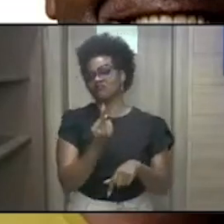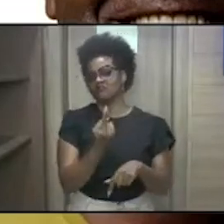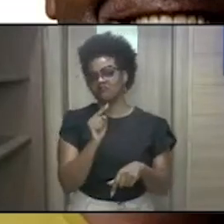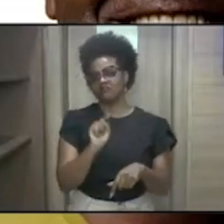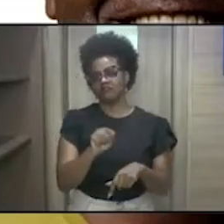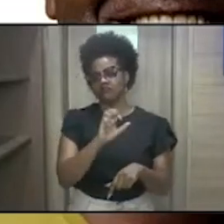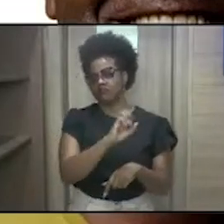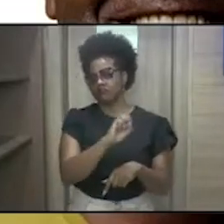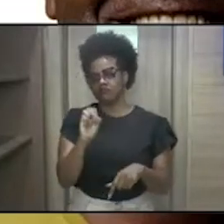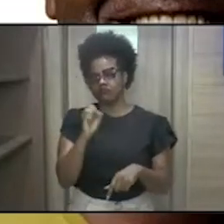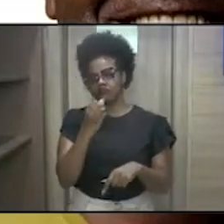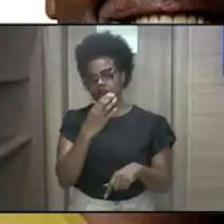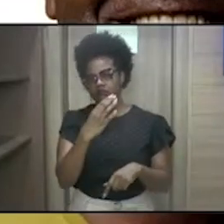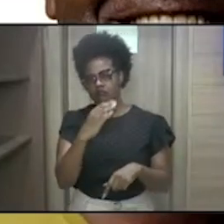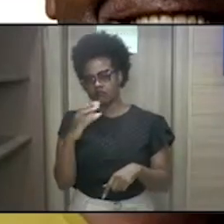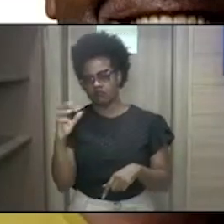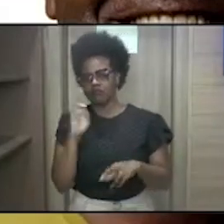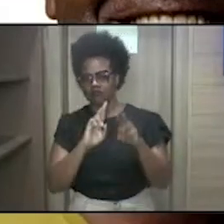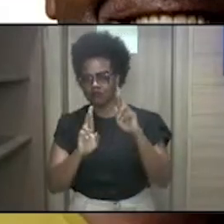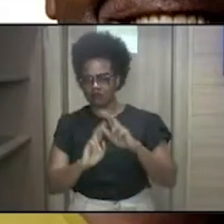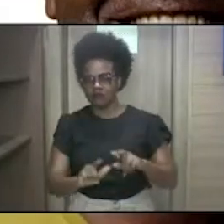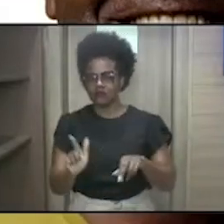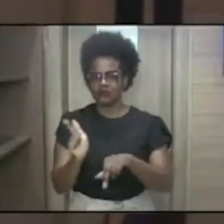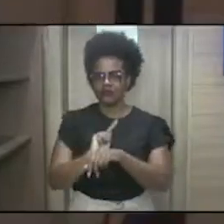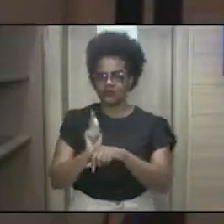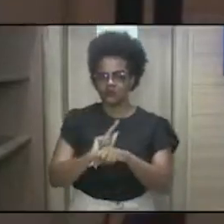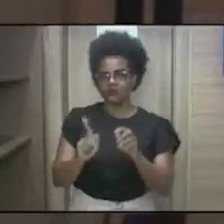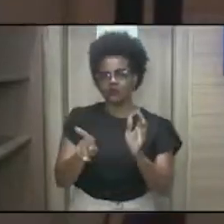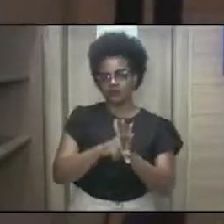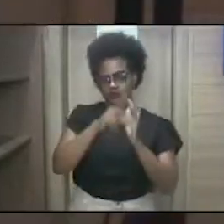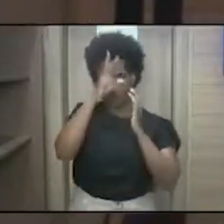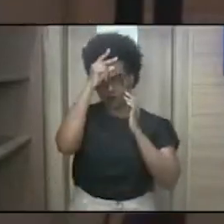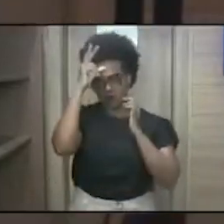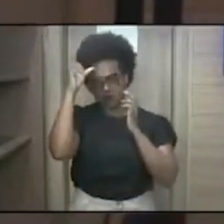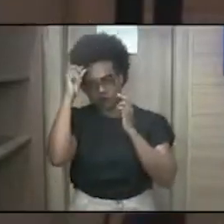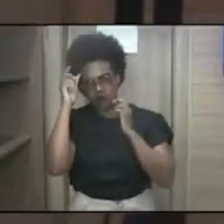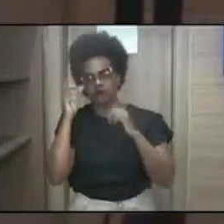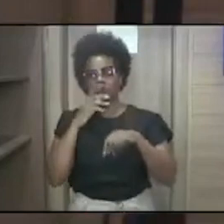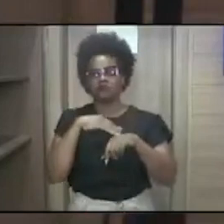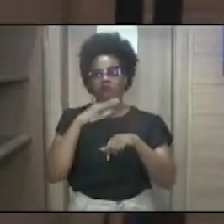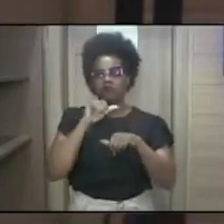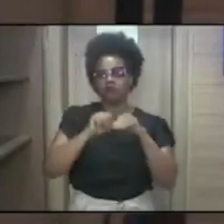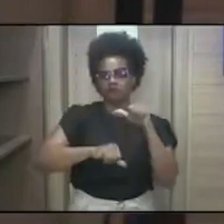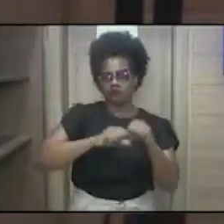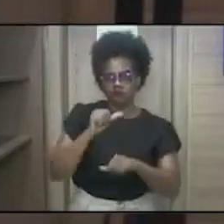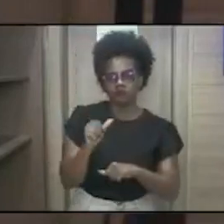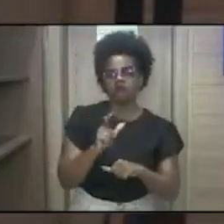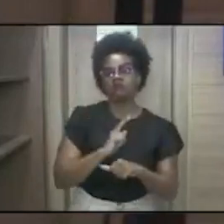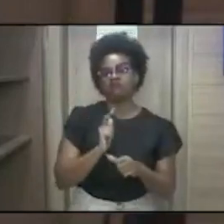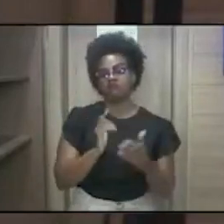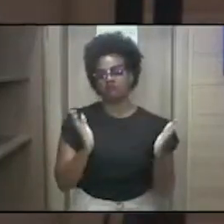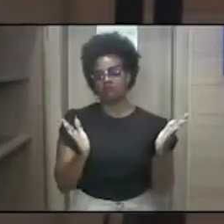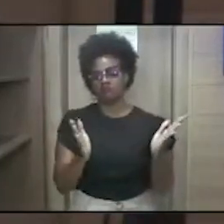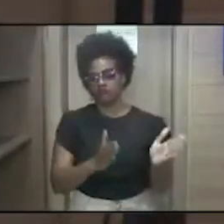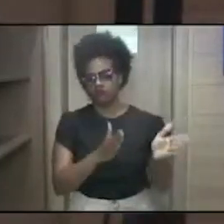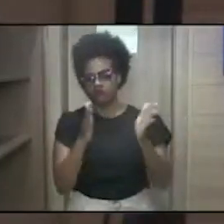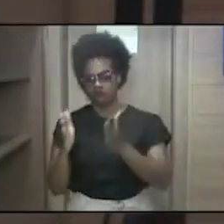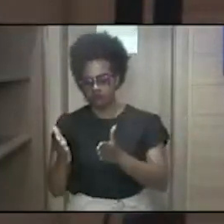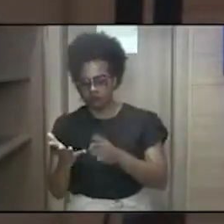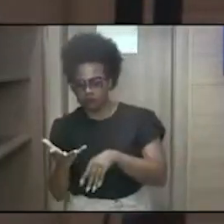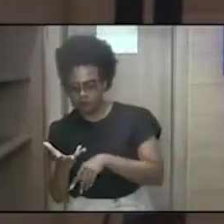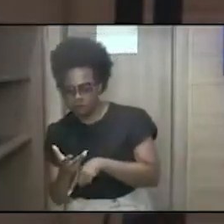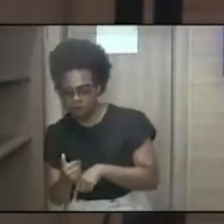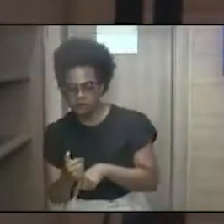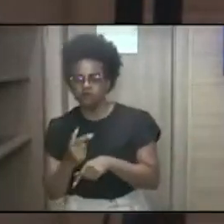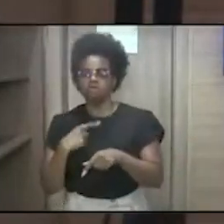1.800 respostas válidas dos gestores municipais, eles vão cada vez mais convergindo, né? E essa etapa qualitativa, onde a